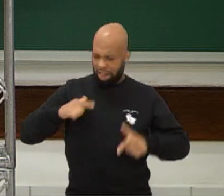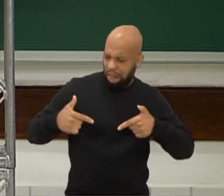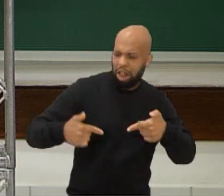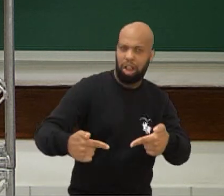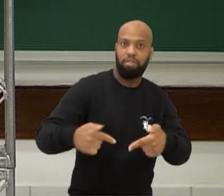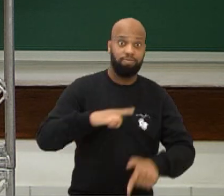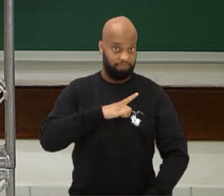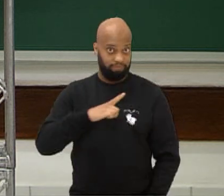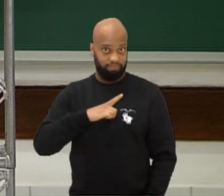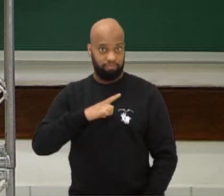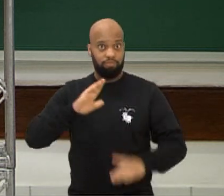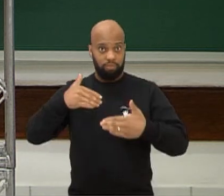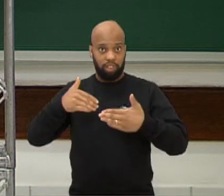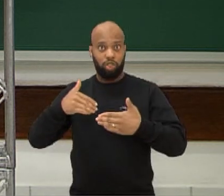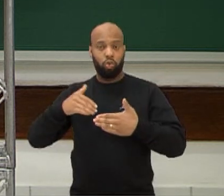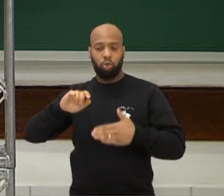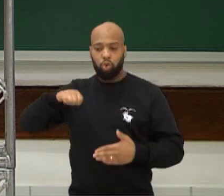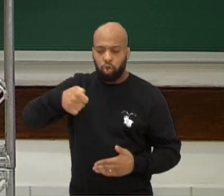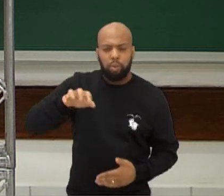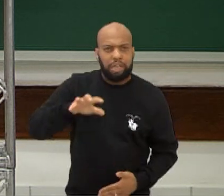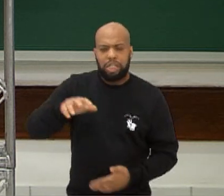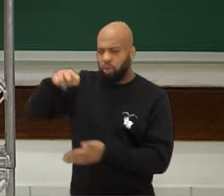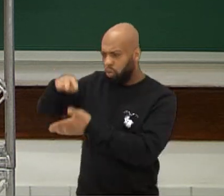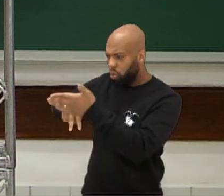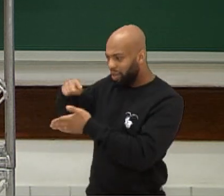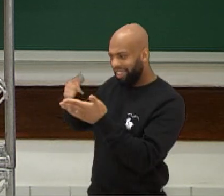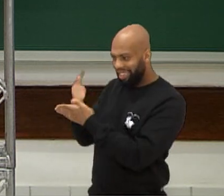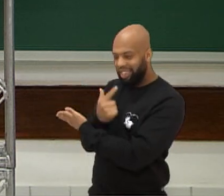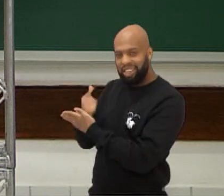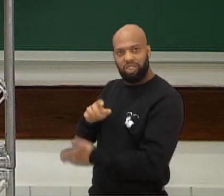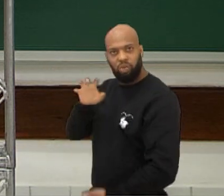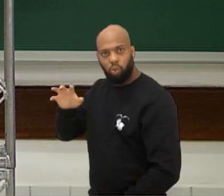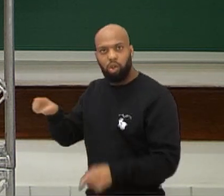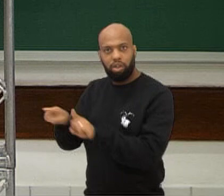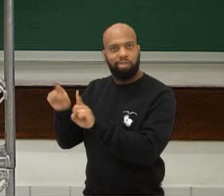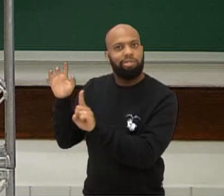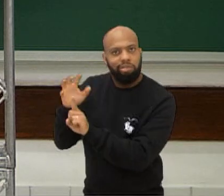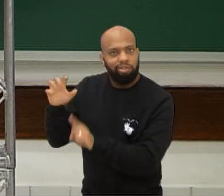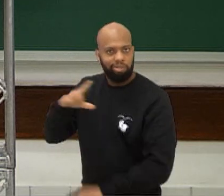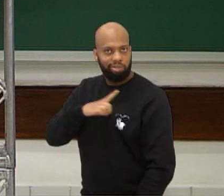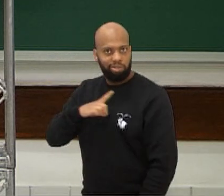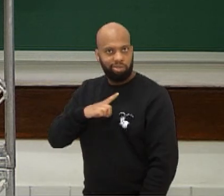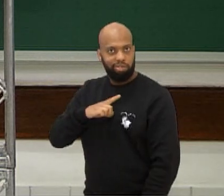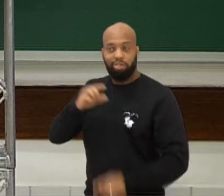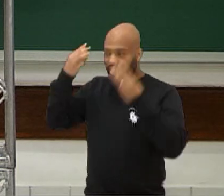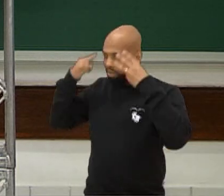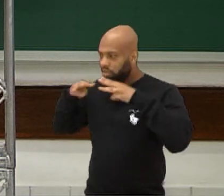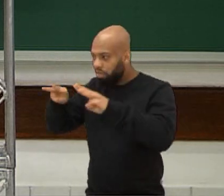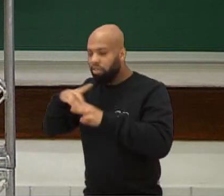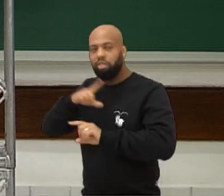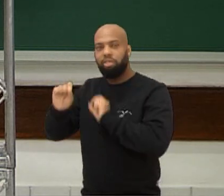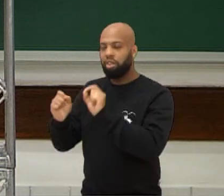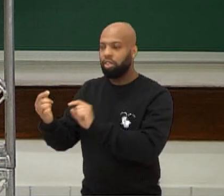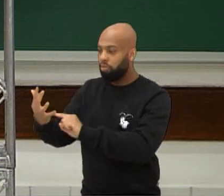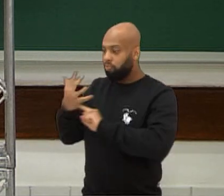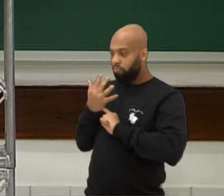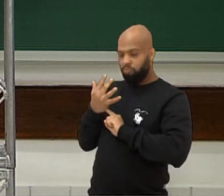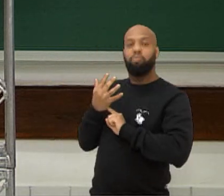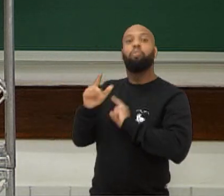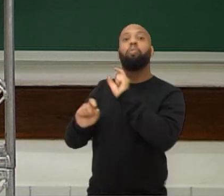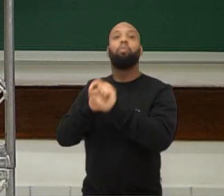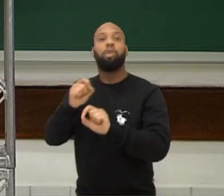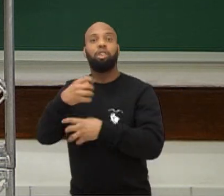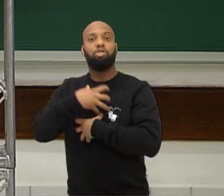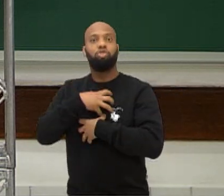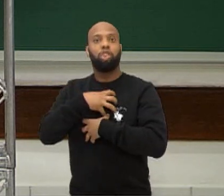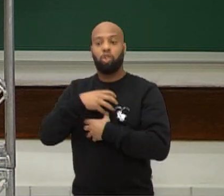guerras. Então, é partindo da leitura desta obra, dessa influência, é que o Maquiavel vai trazer para nós